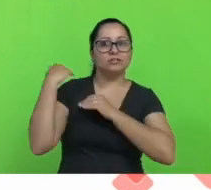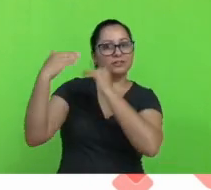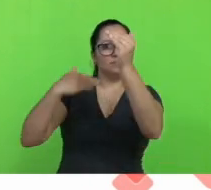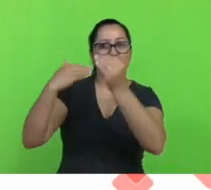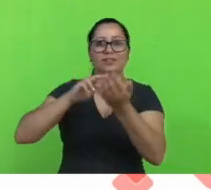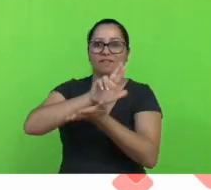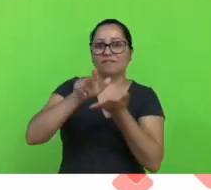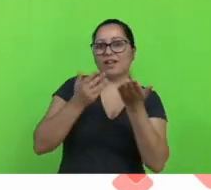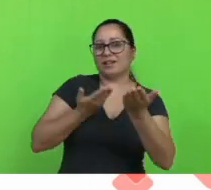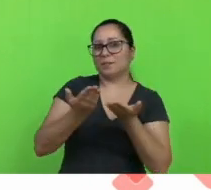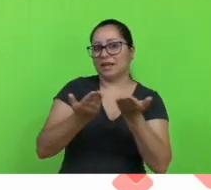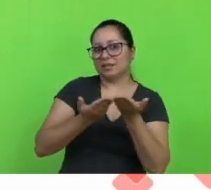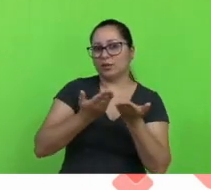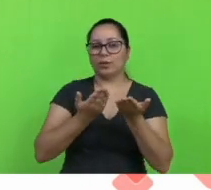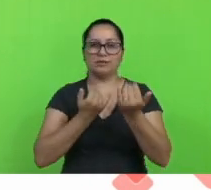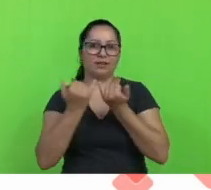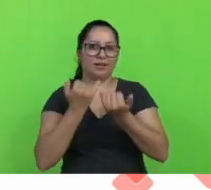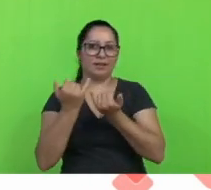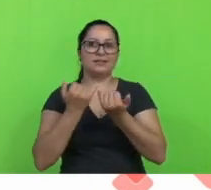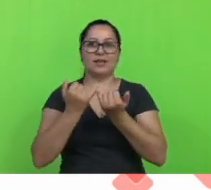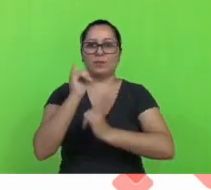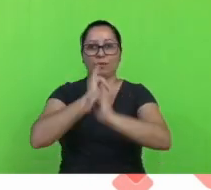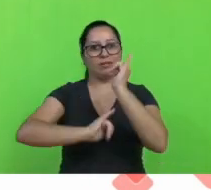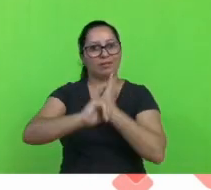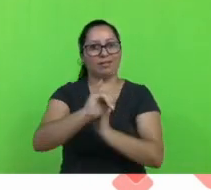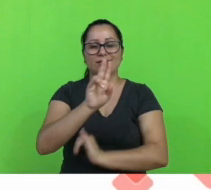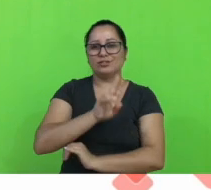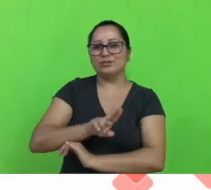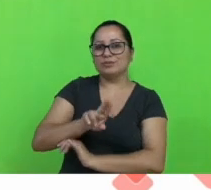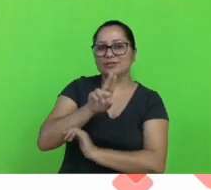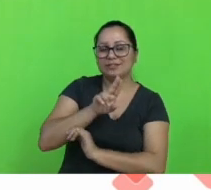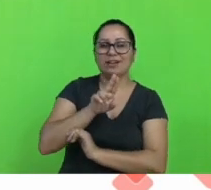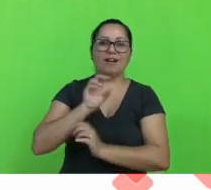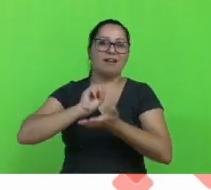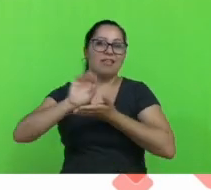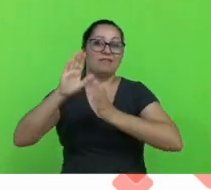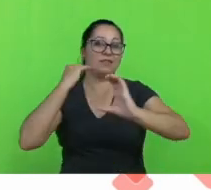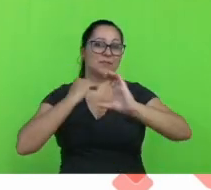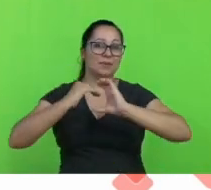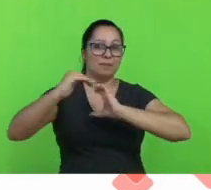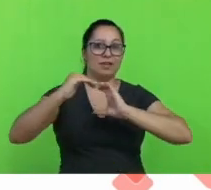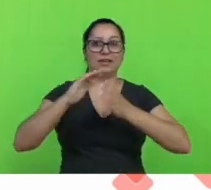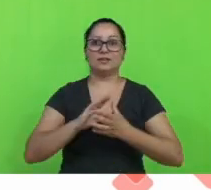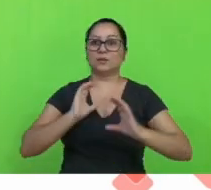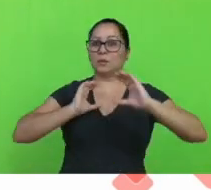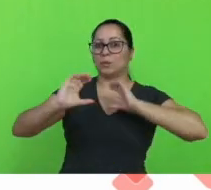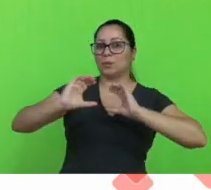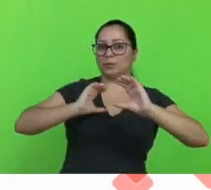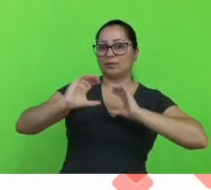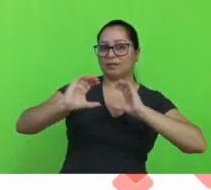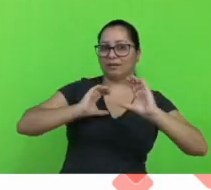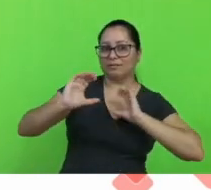de aplicações, como navegação na internet, envio de e-mails,